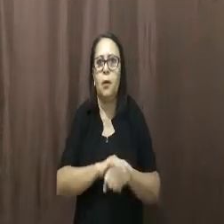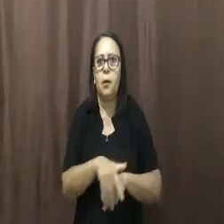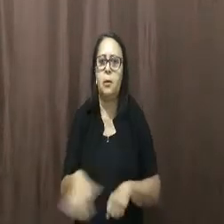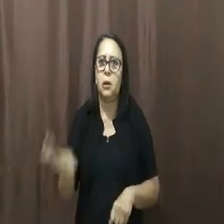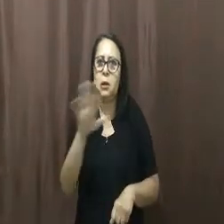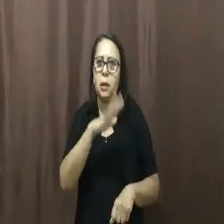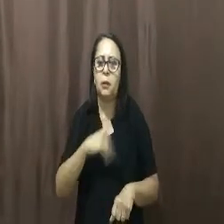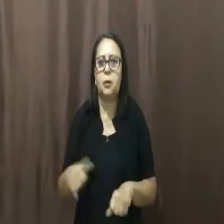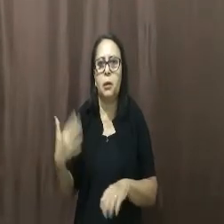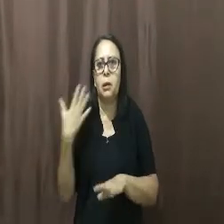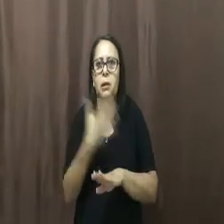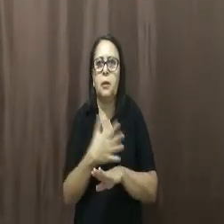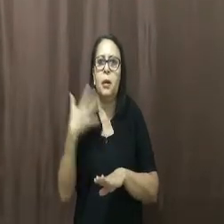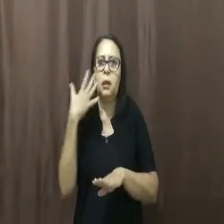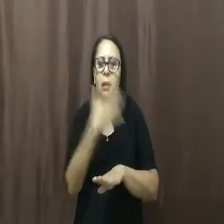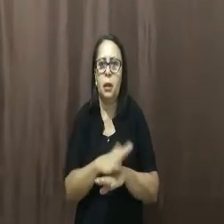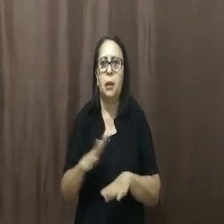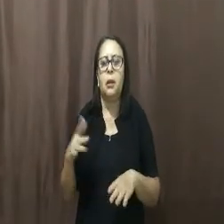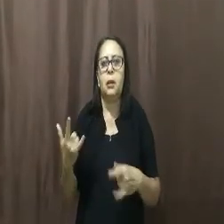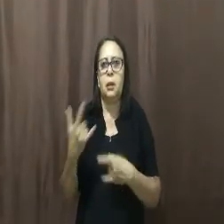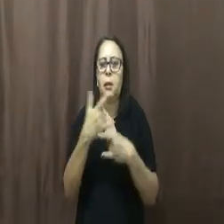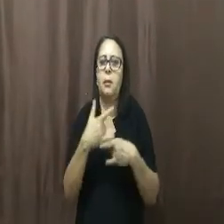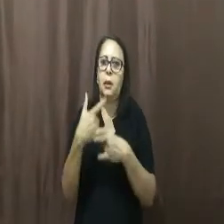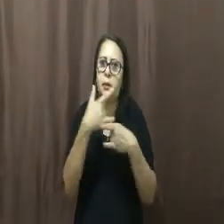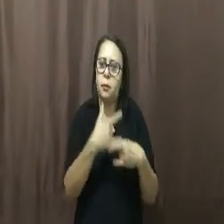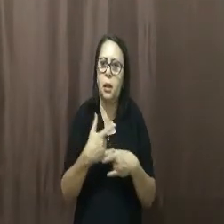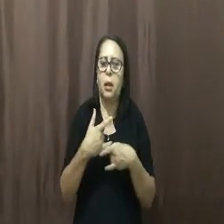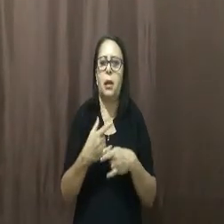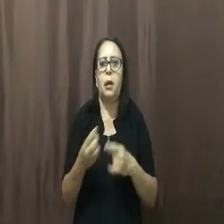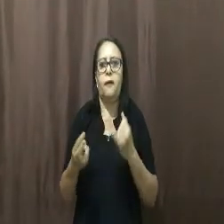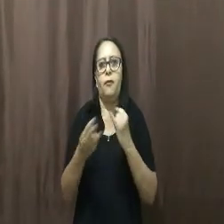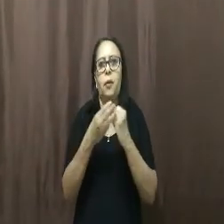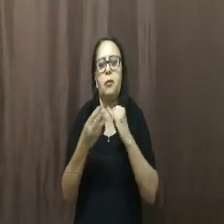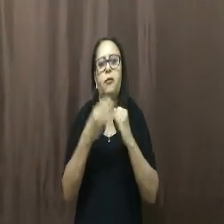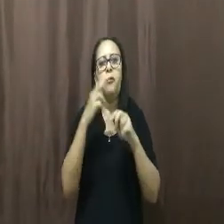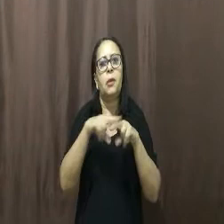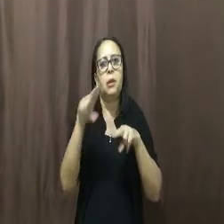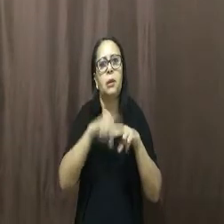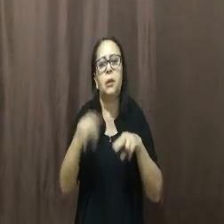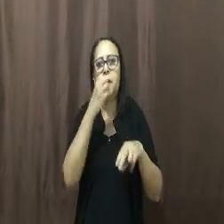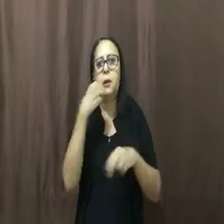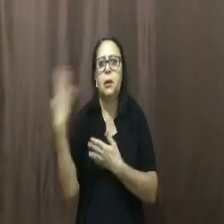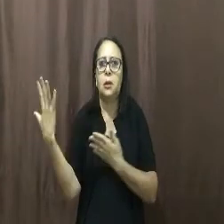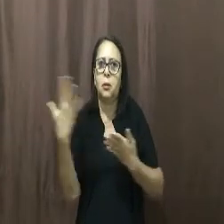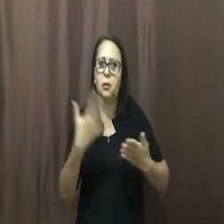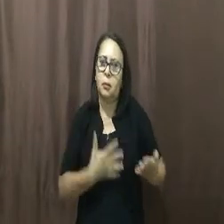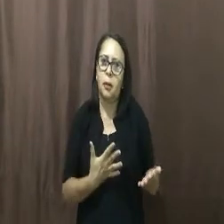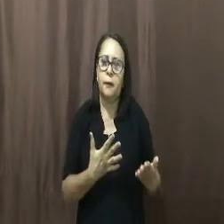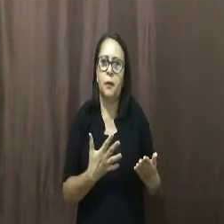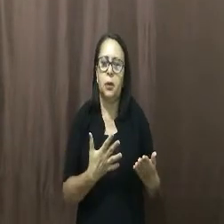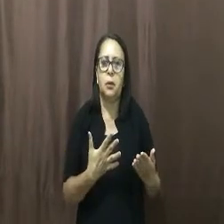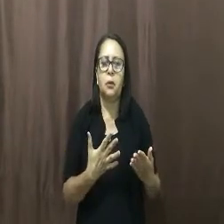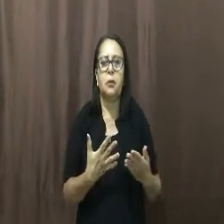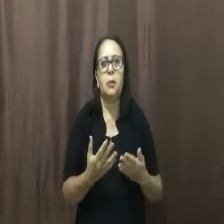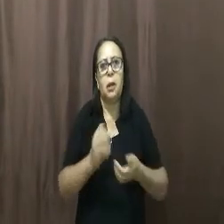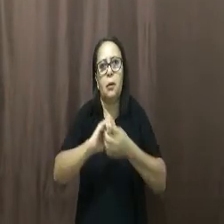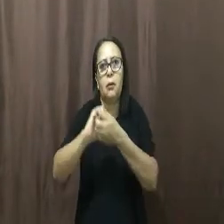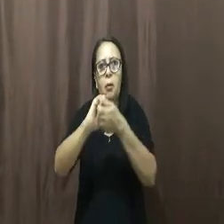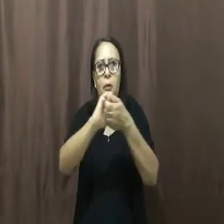Boa noite a todos que estão adentrando mais uma live do IFMA Campus Santo Inês. Sejam todos